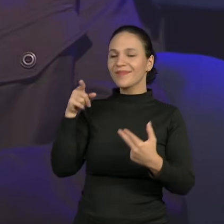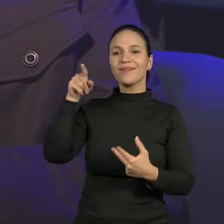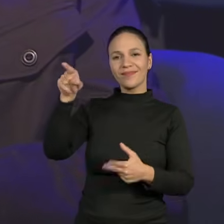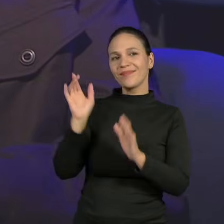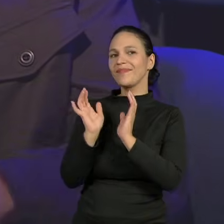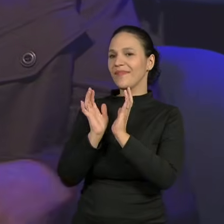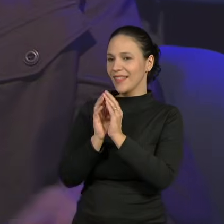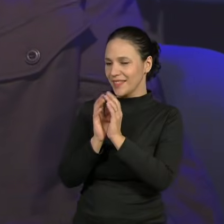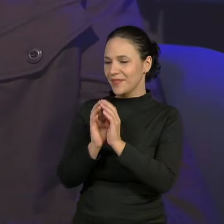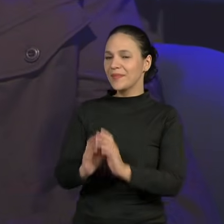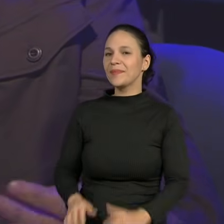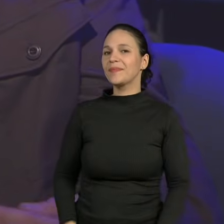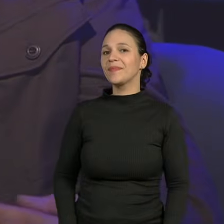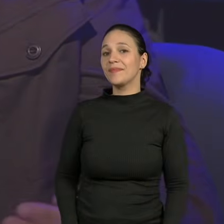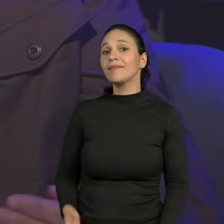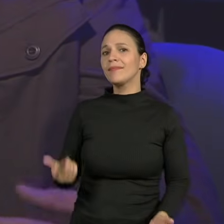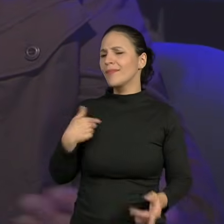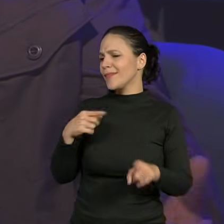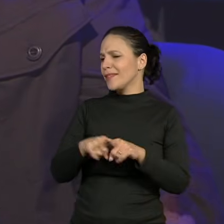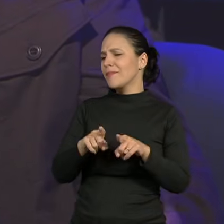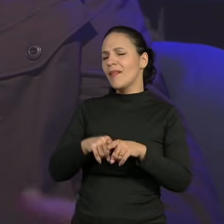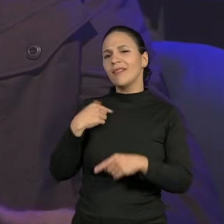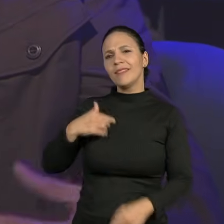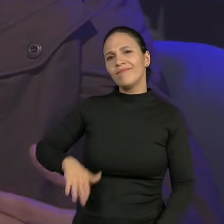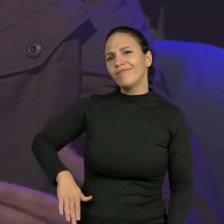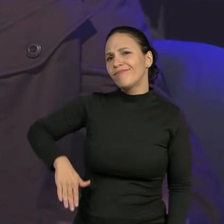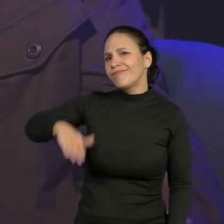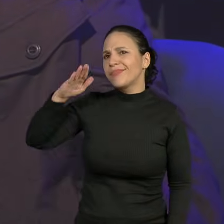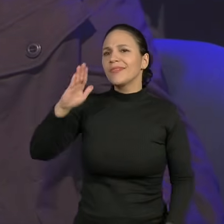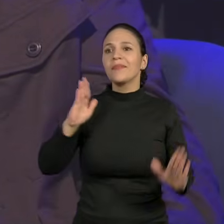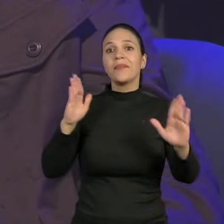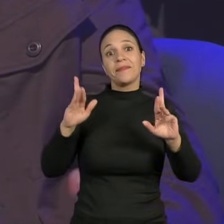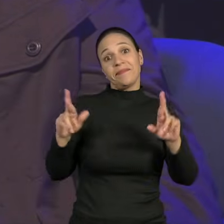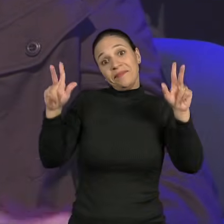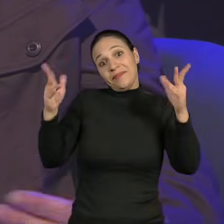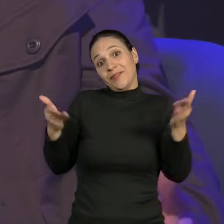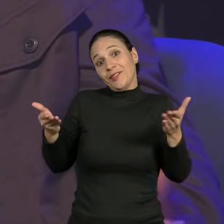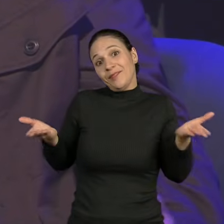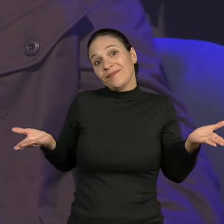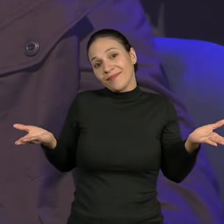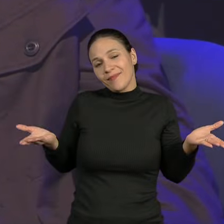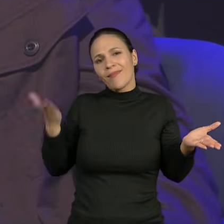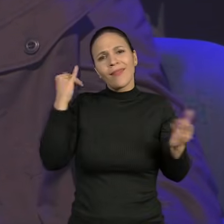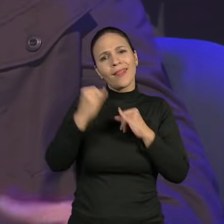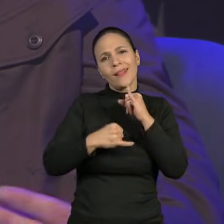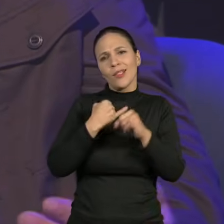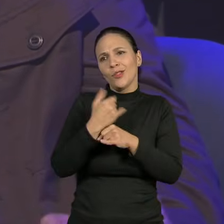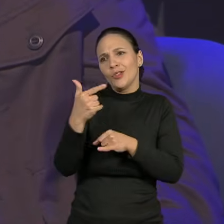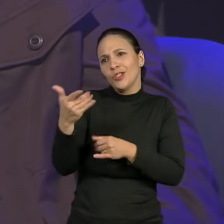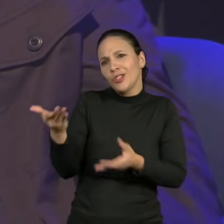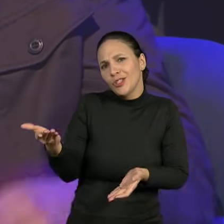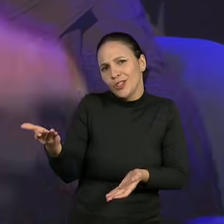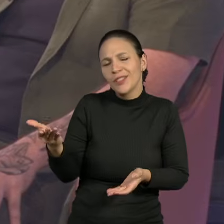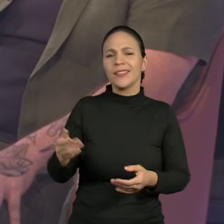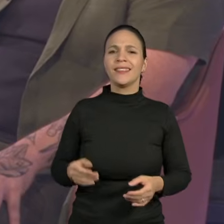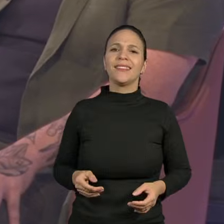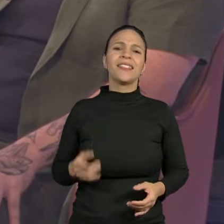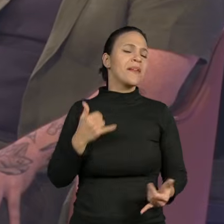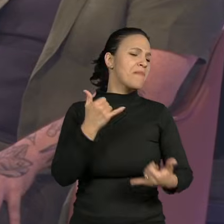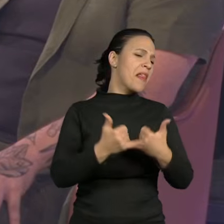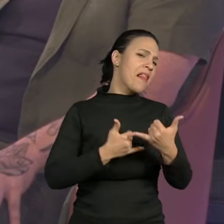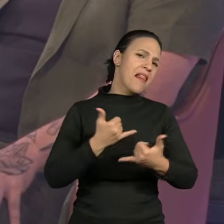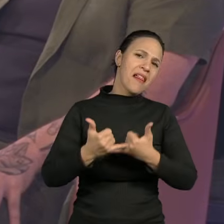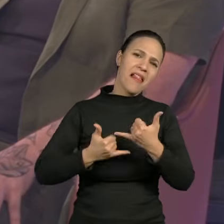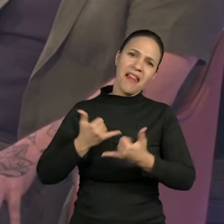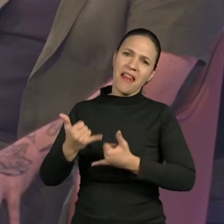Recife e também tive uma infância numa época muito diferente de hoje em dia, né? Não existia internet, a gente